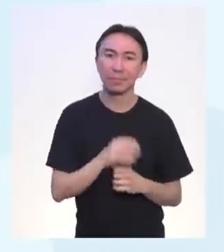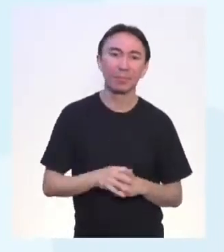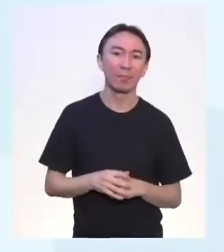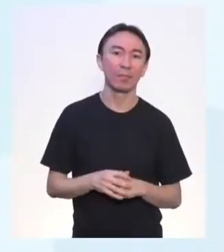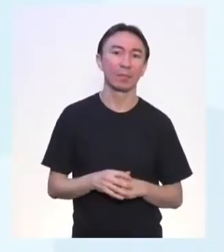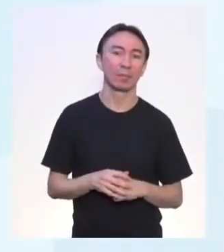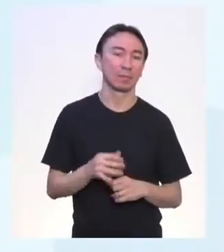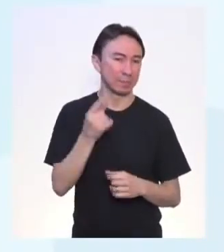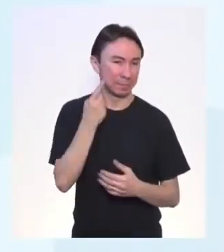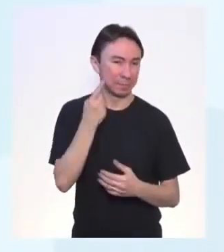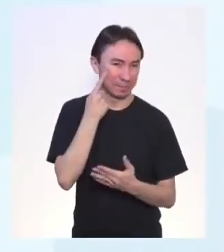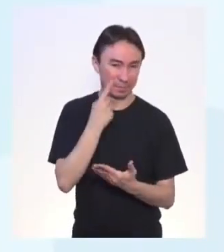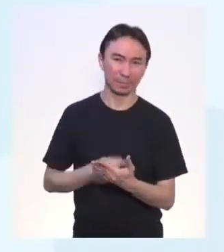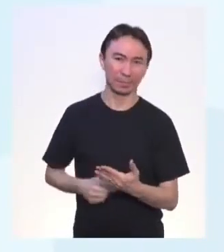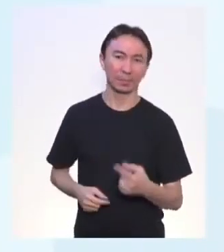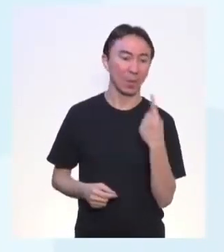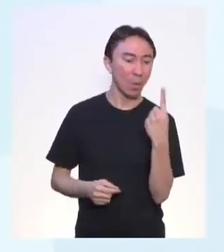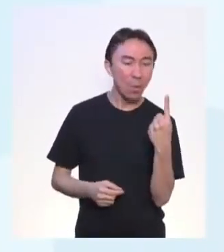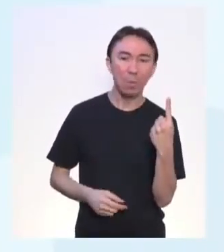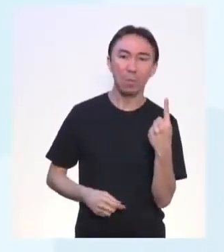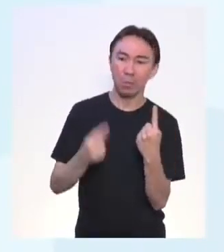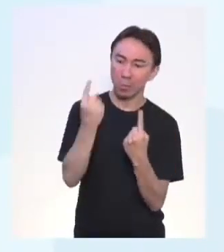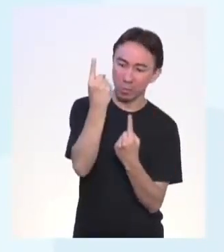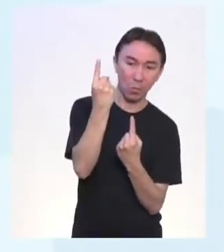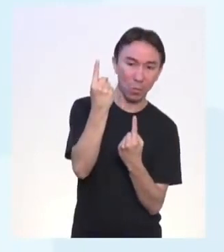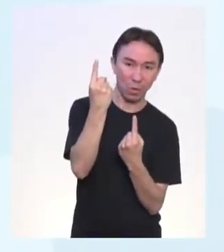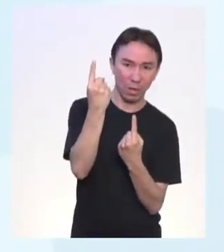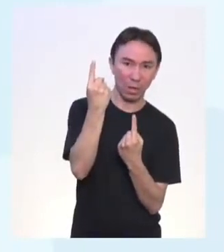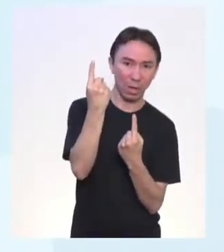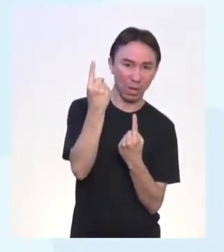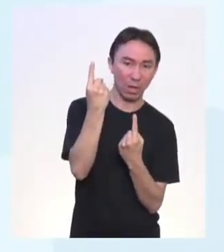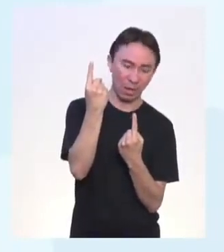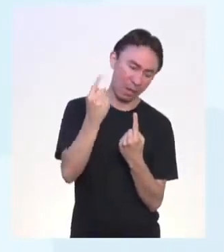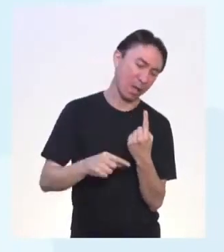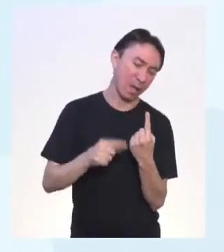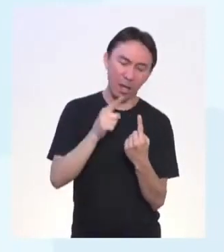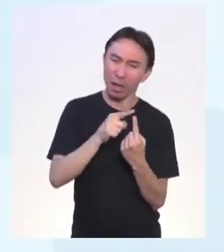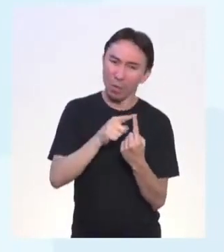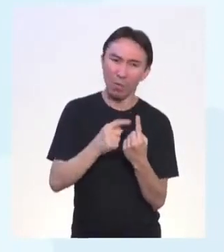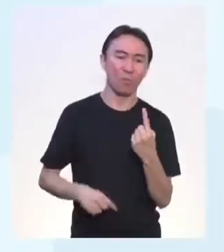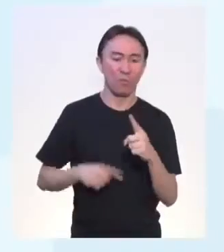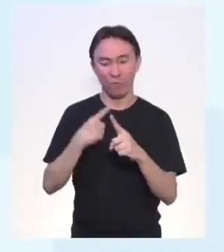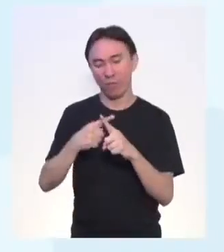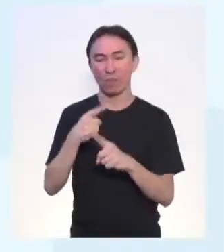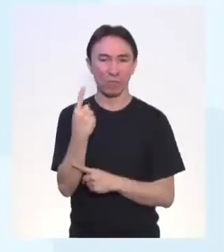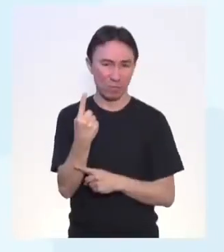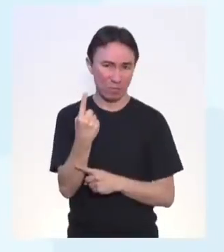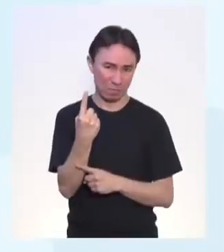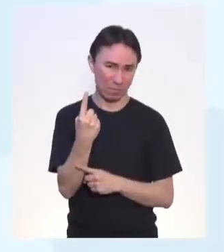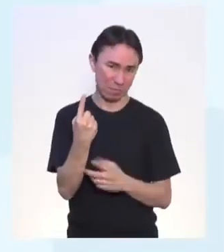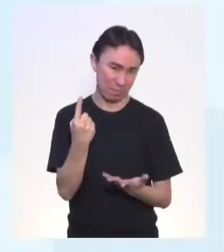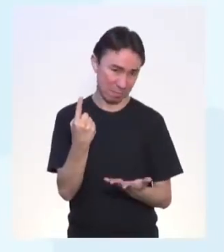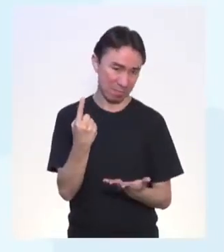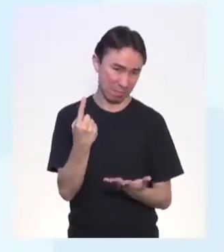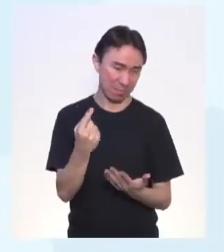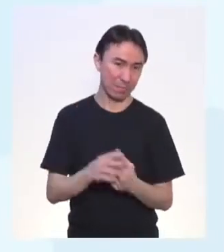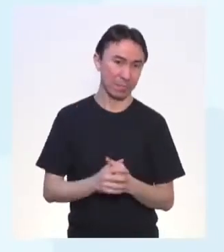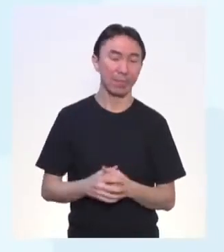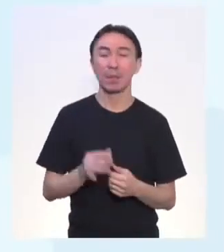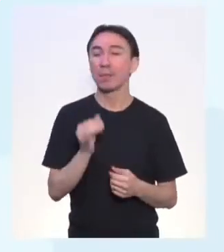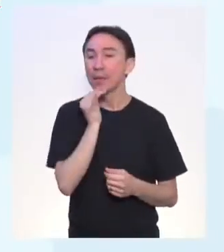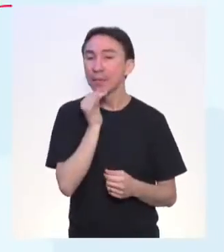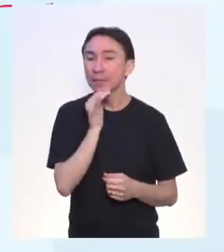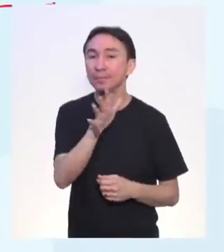lado 1, ó, 1 por 1, o tamanho dele é 1 vezes 1 ao quadrado, vai dar o primeiro lá, ó. Se você pegar